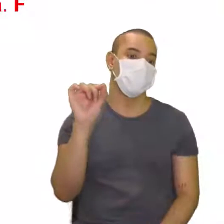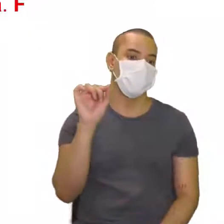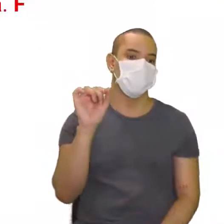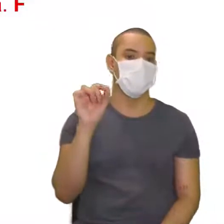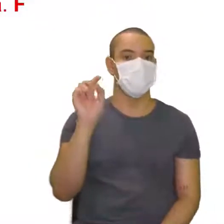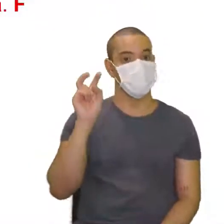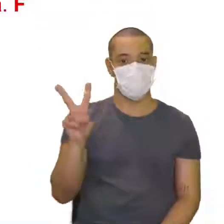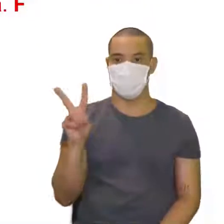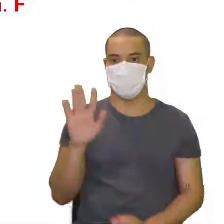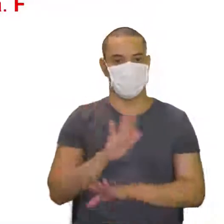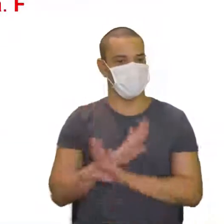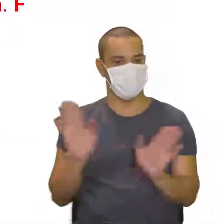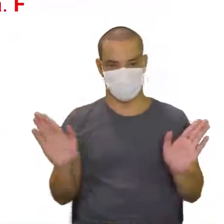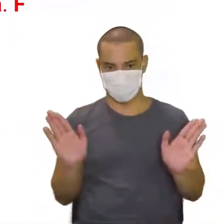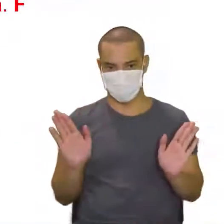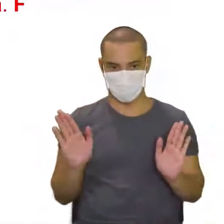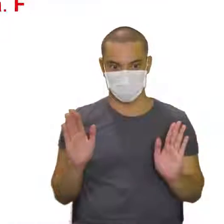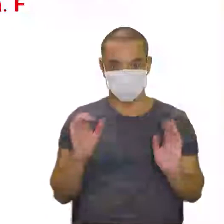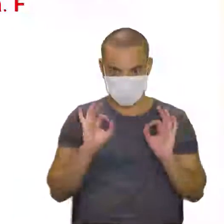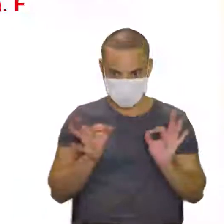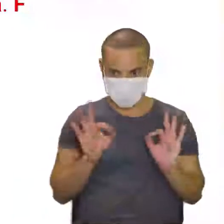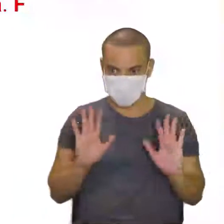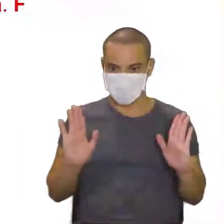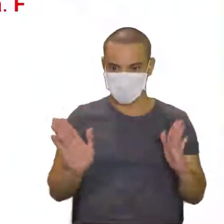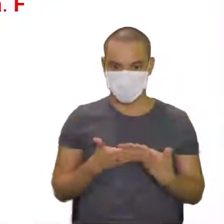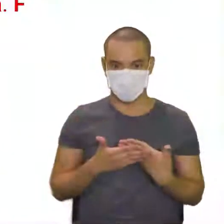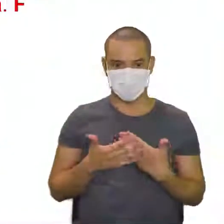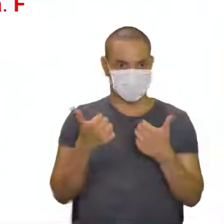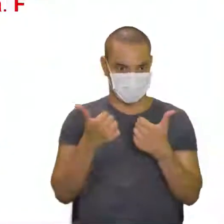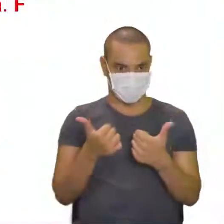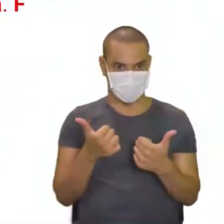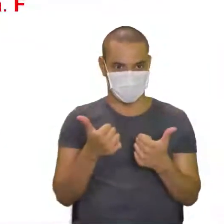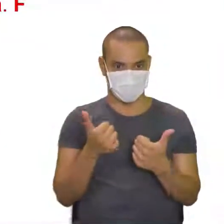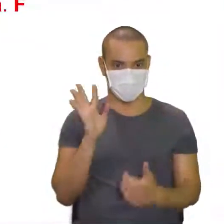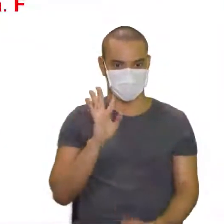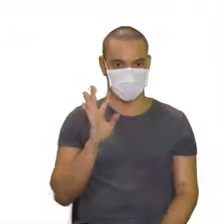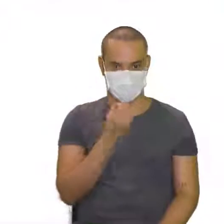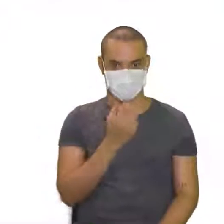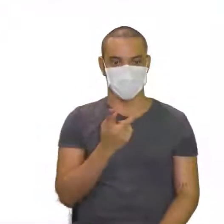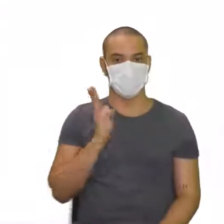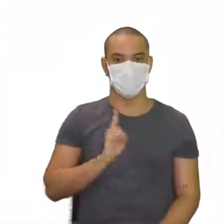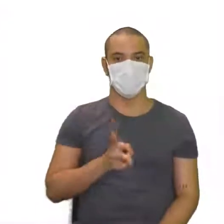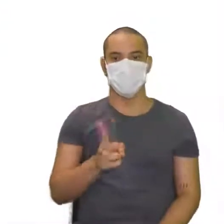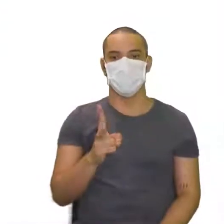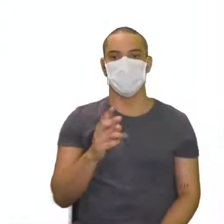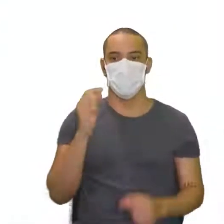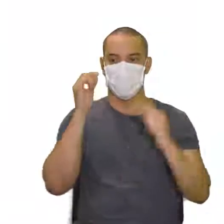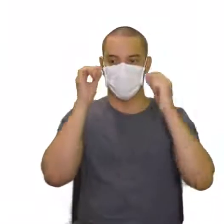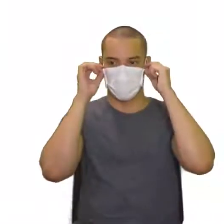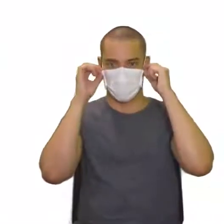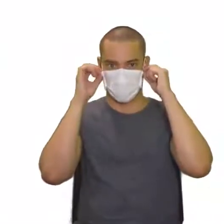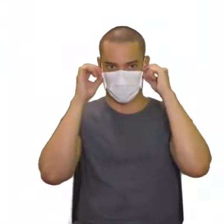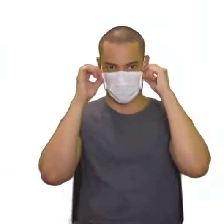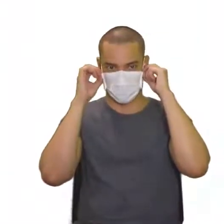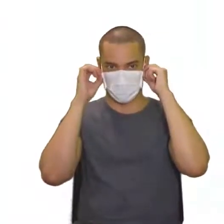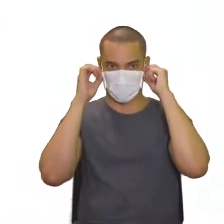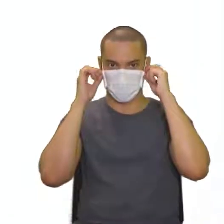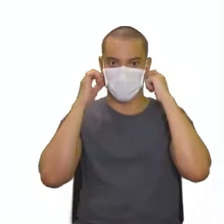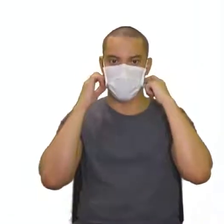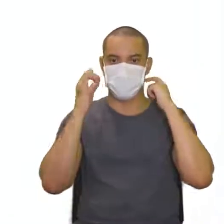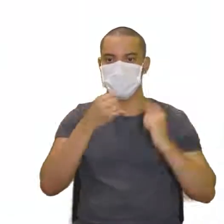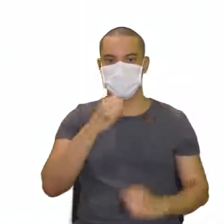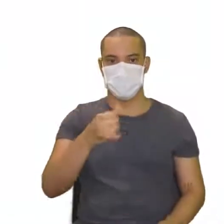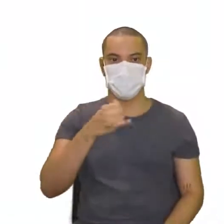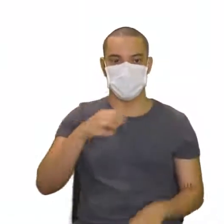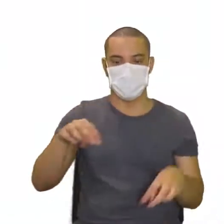Na 2. Fechou? Bacaninha a nossa questão, né? Vamos continuar. Campo magnético